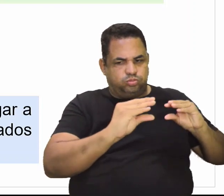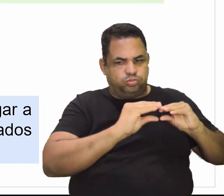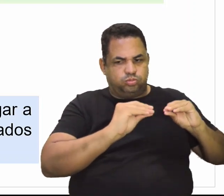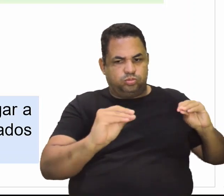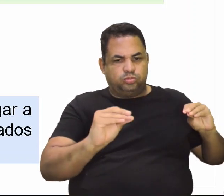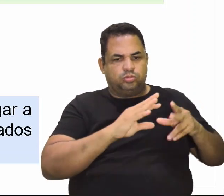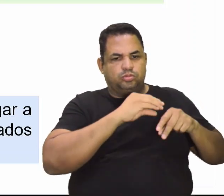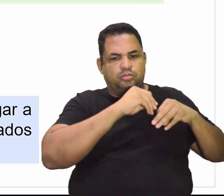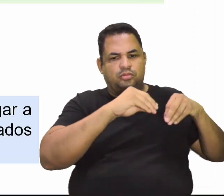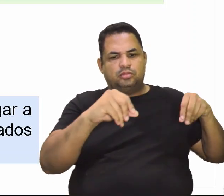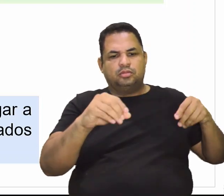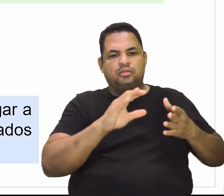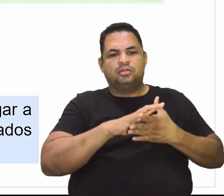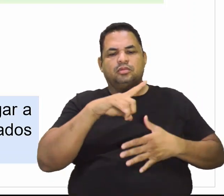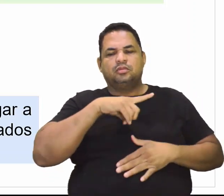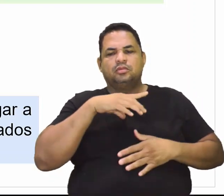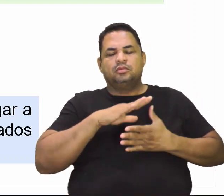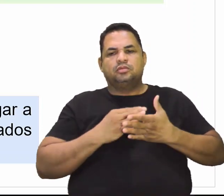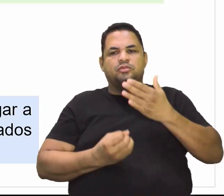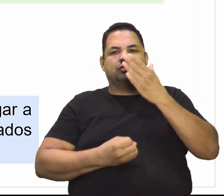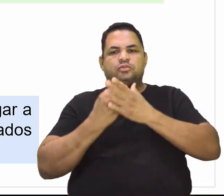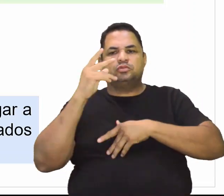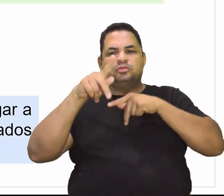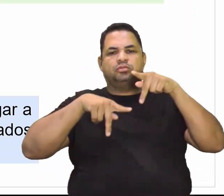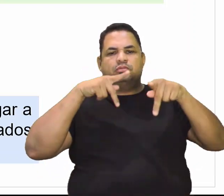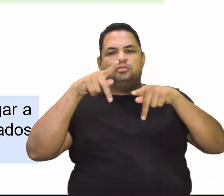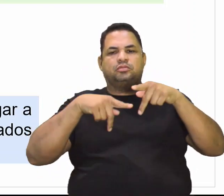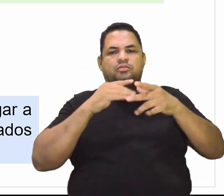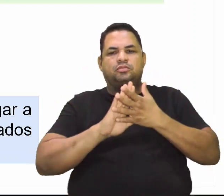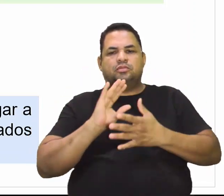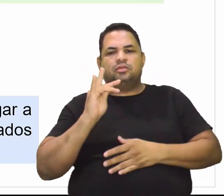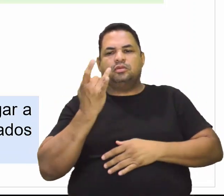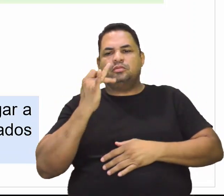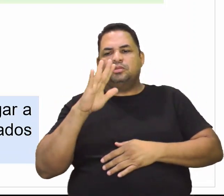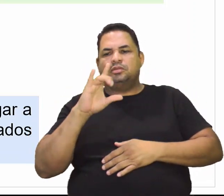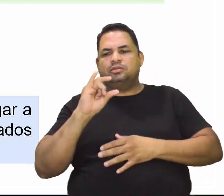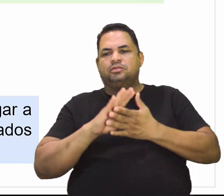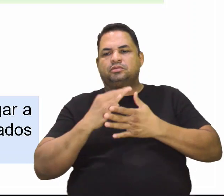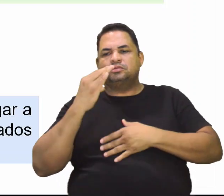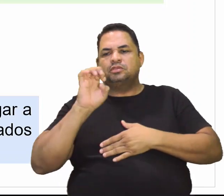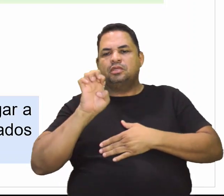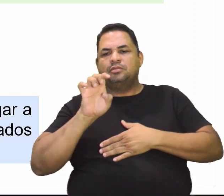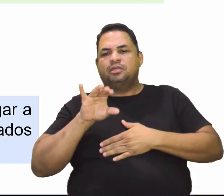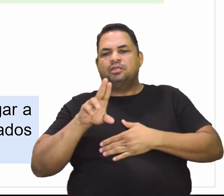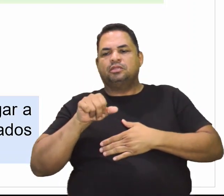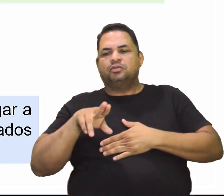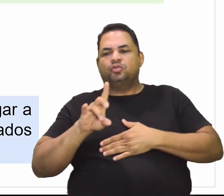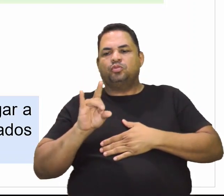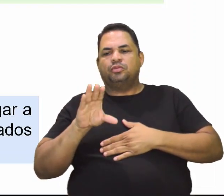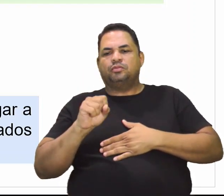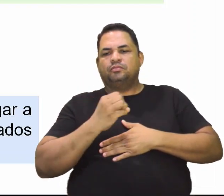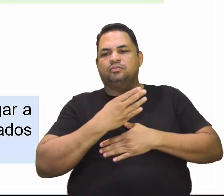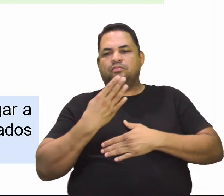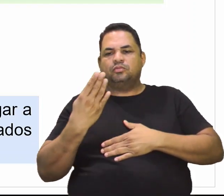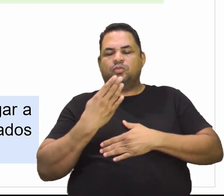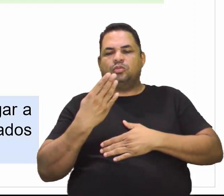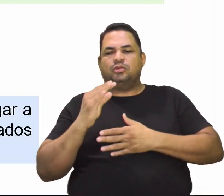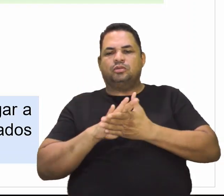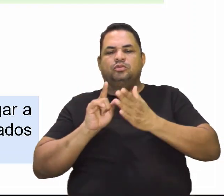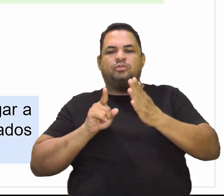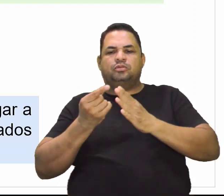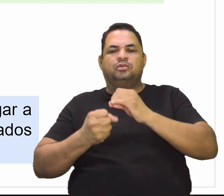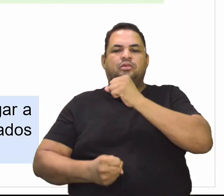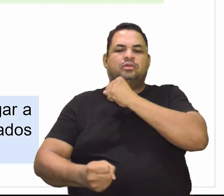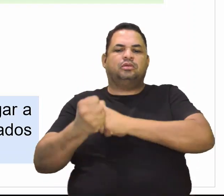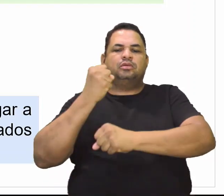derivada dos povos amíticos, os semítas e os núbios, aí, 4.000 a.C.,